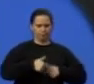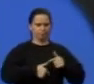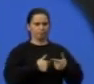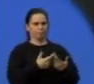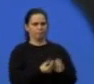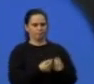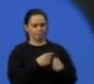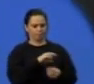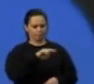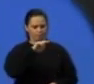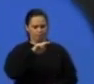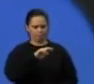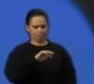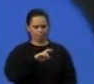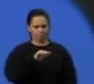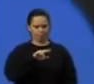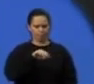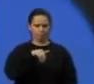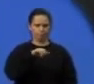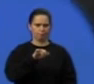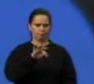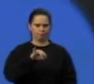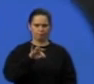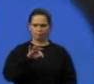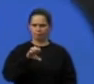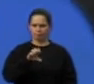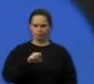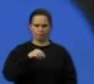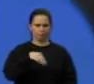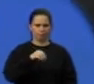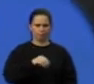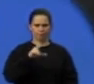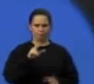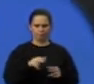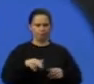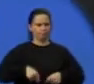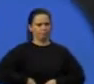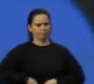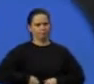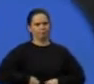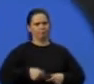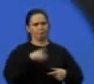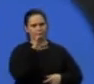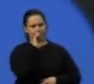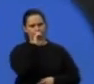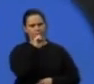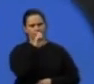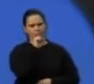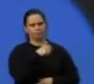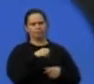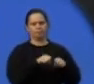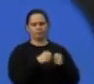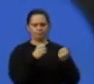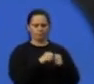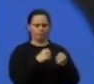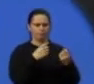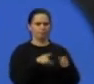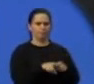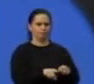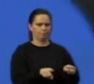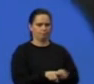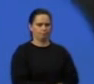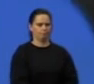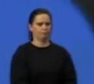traumatismo abdominal, prezado aluno. Também são graves e afetam a respiração normal do indivíduo.